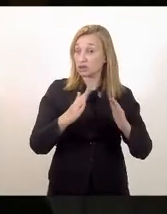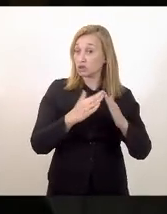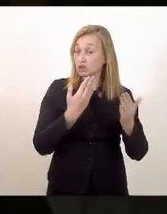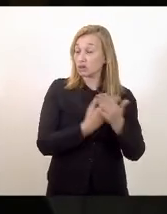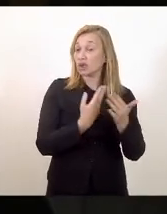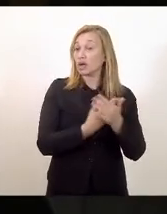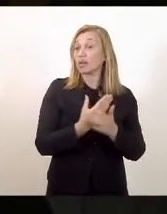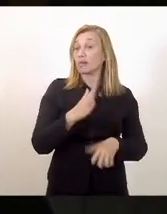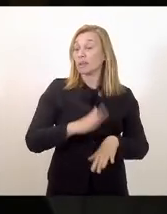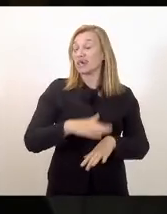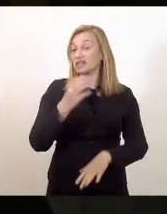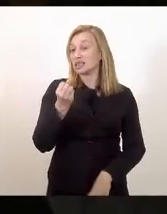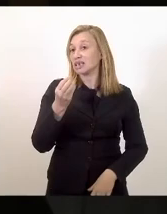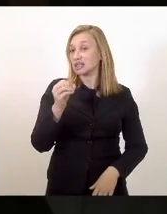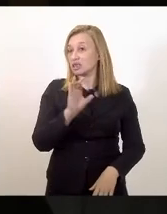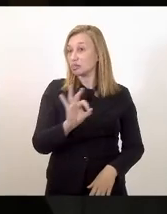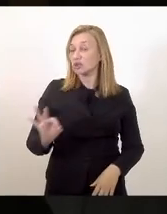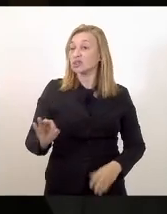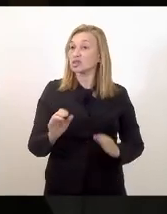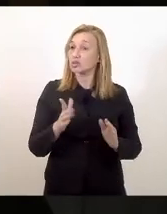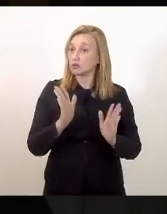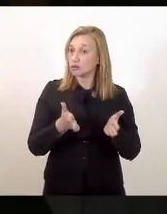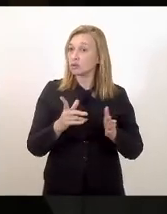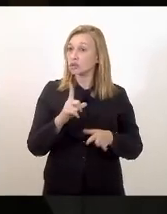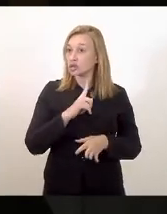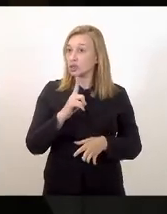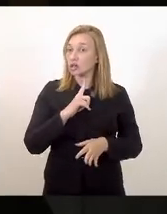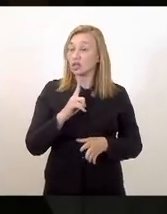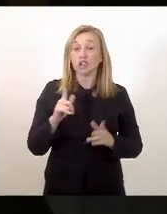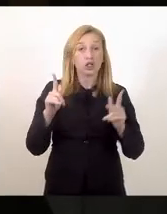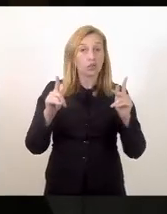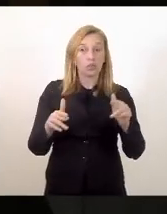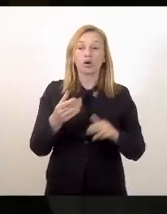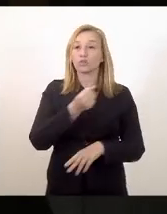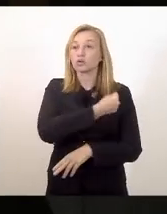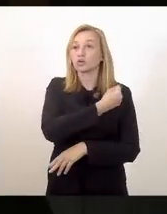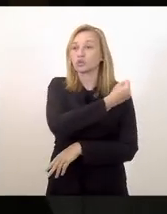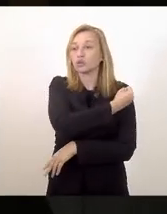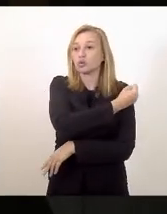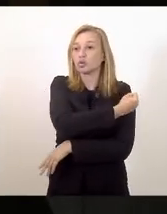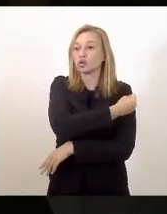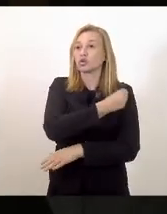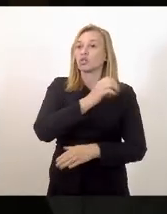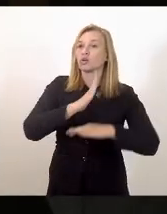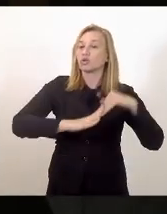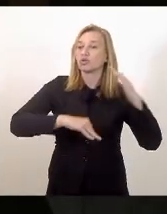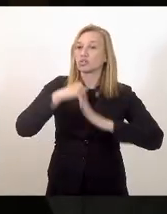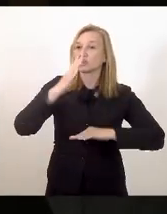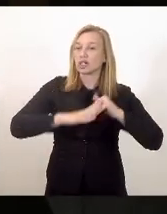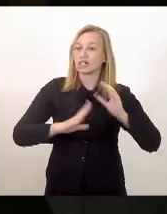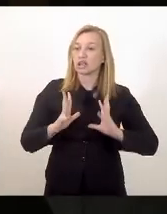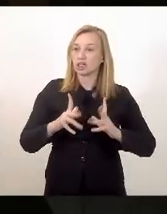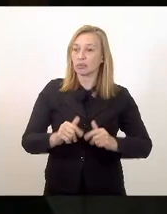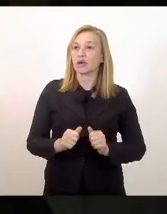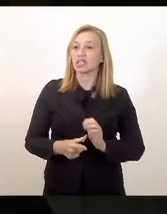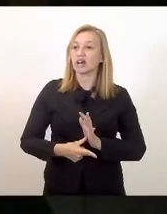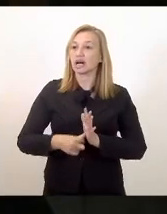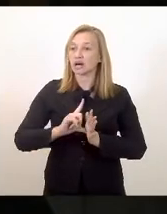de 60%, tem hoje o mesmo número de profissionais de limpeza que tinha antes da pandemia.